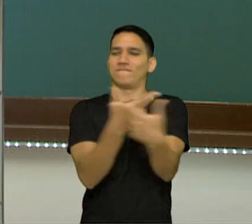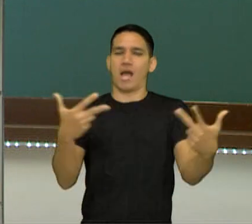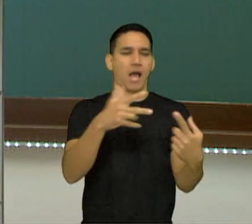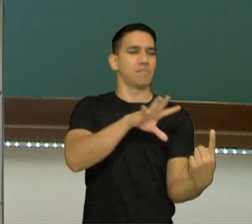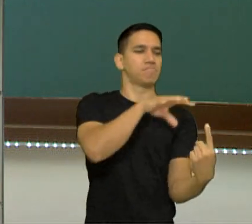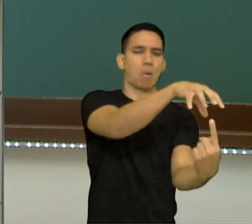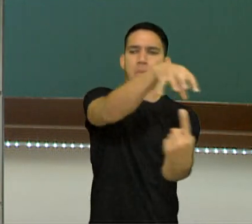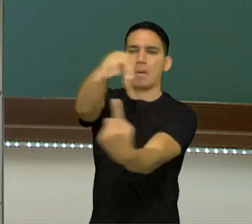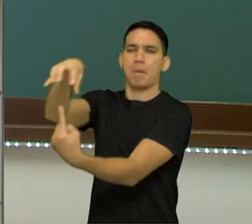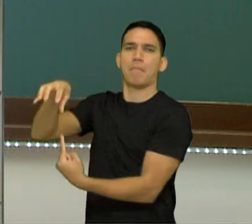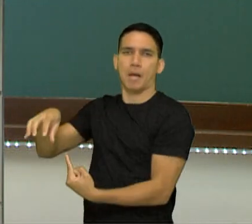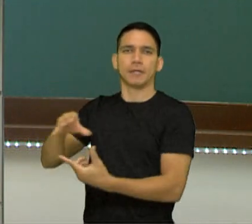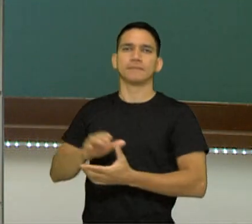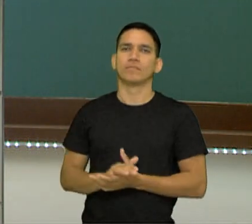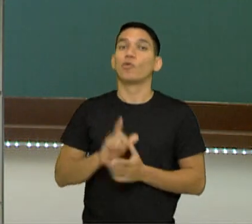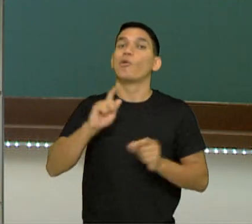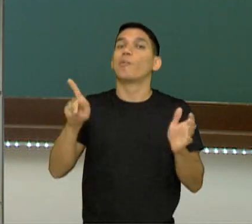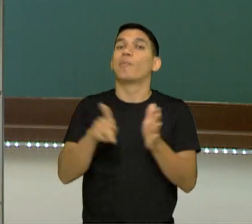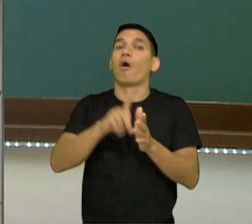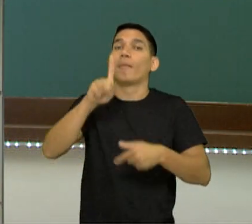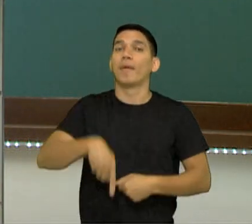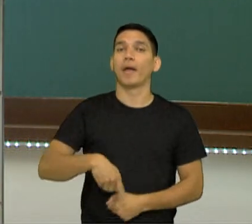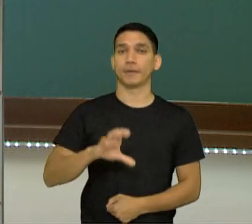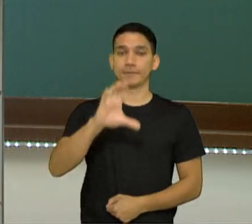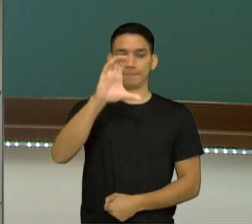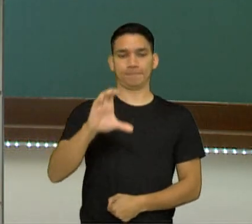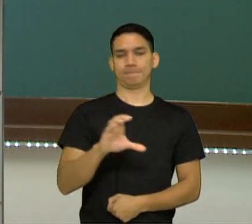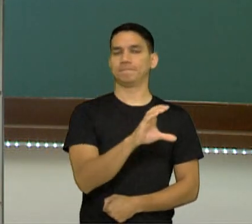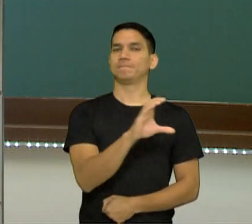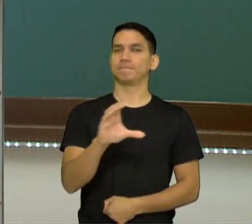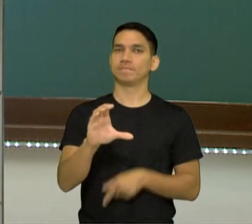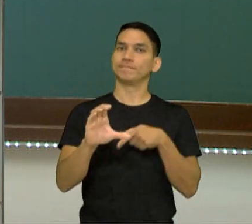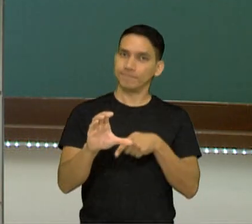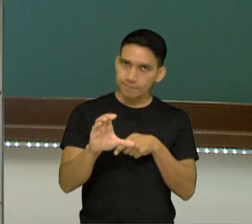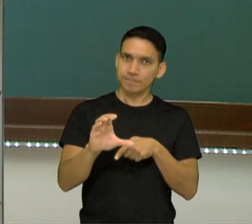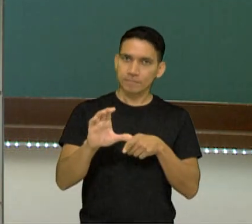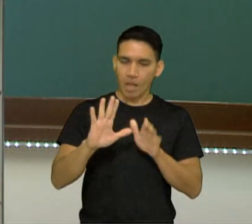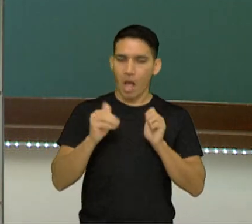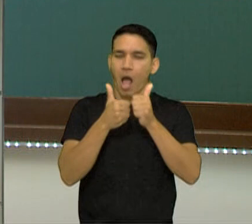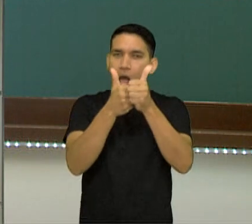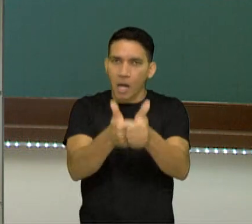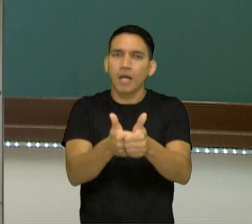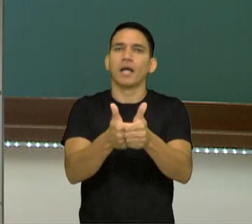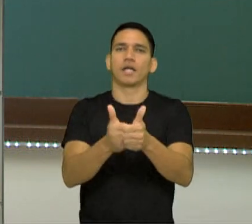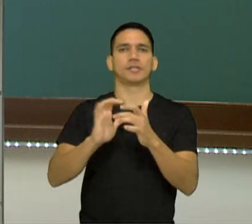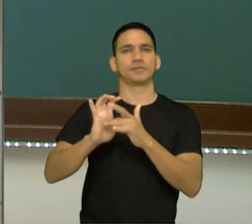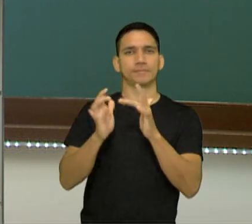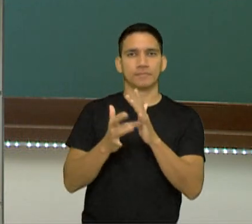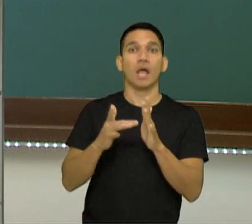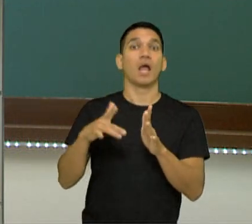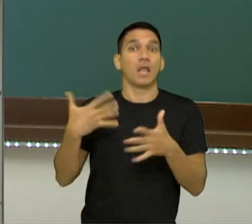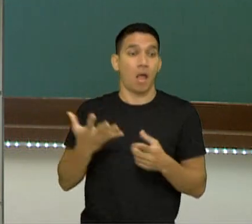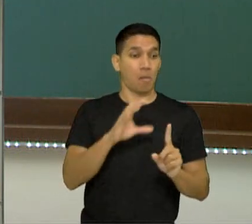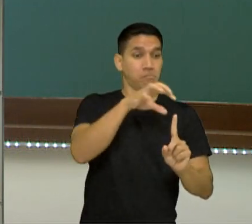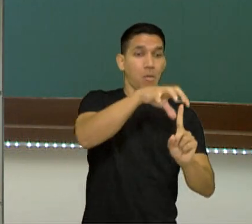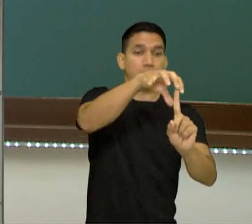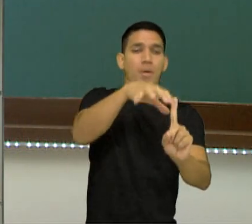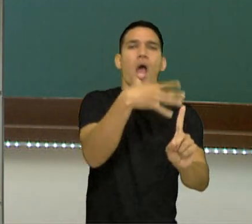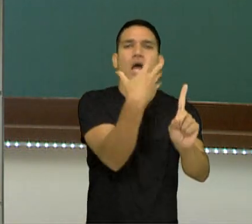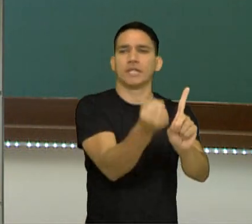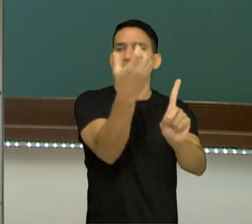ali nesse ocidente o cristianismo pessoal esses games eles vão se convertendo Pouco a Pouco